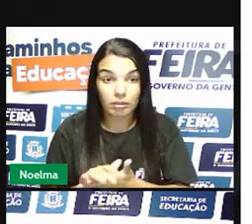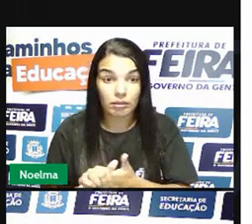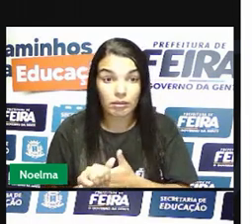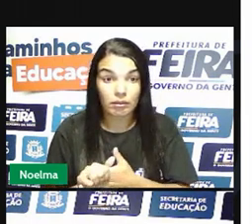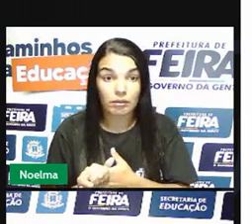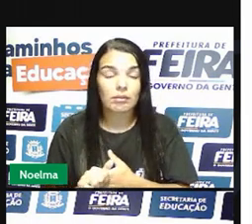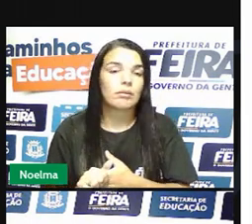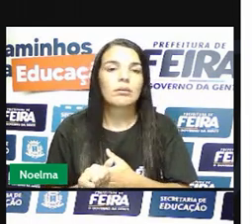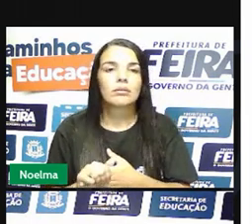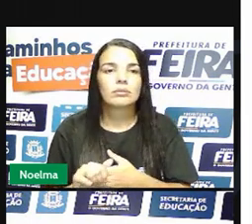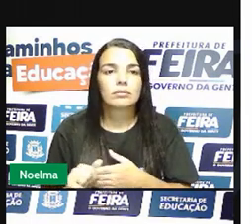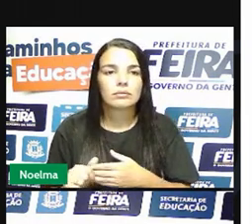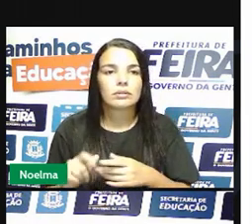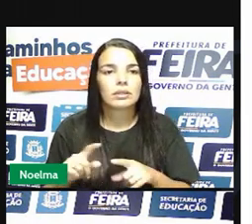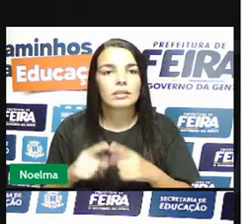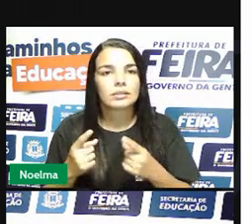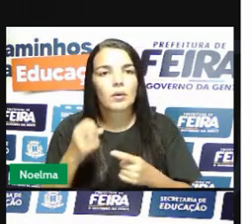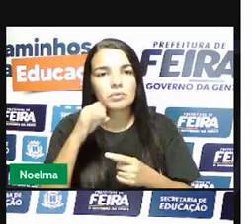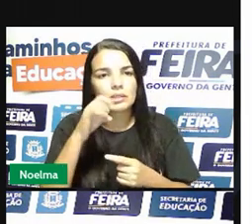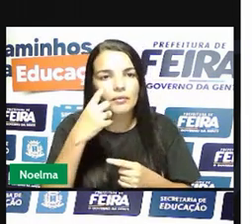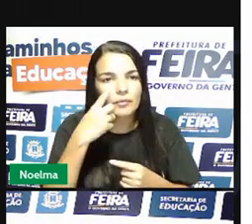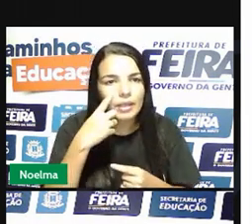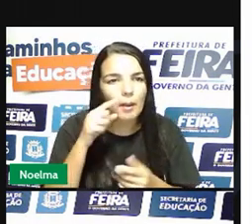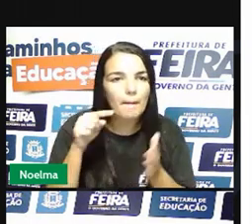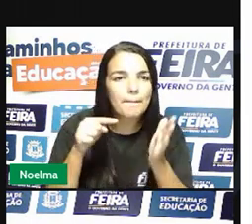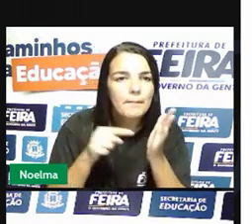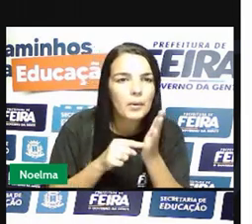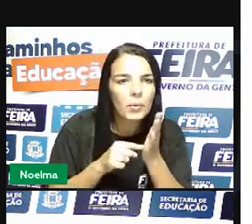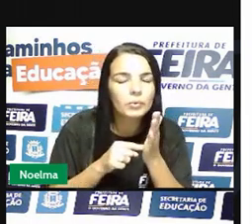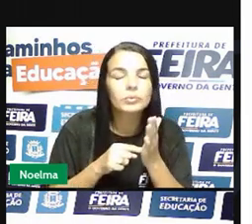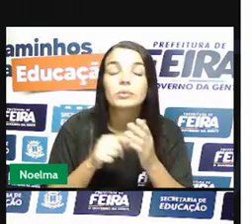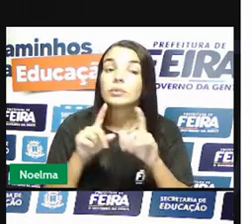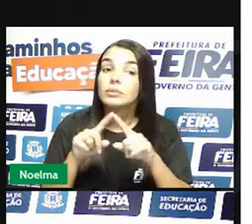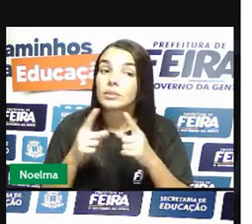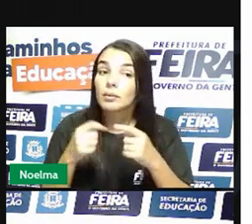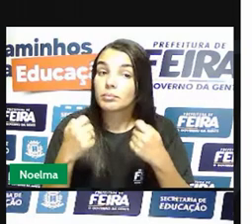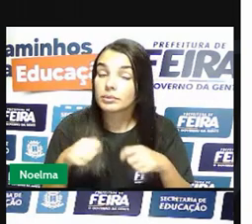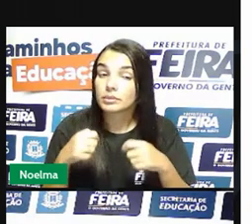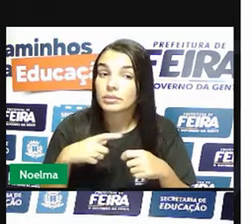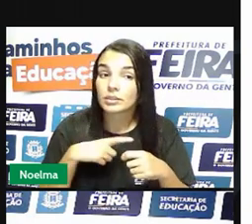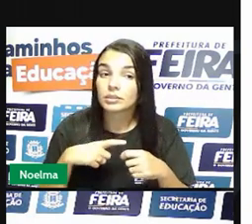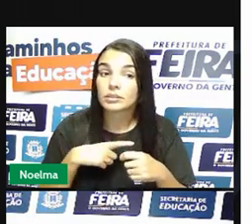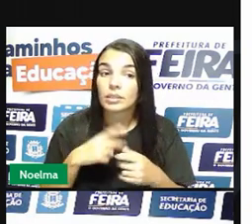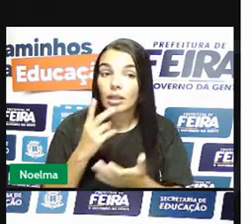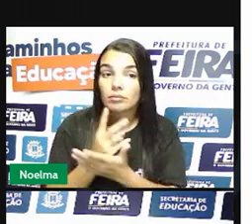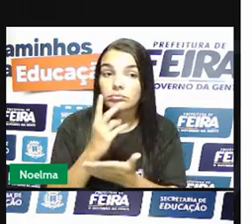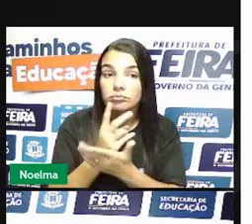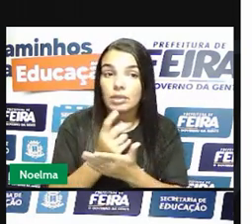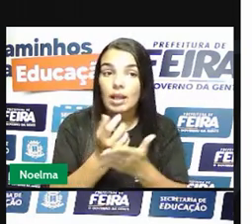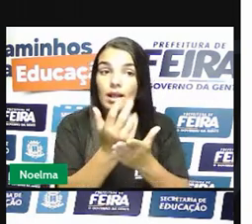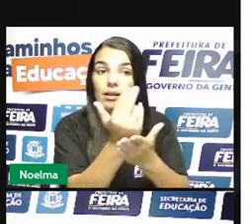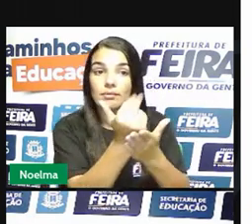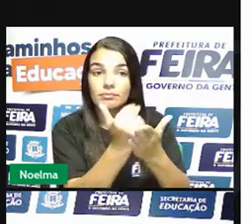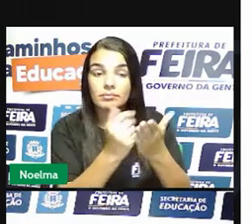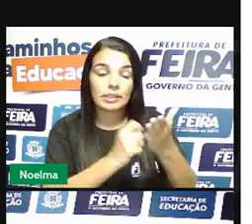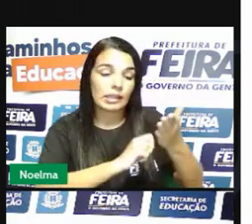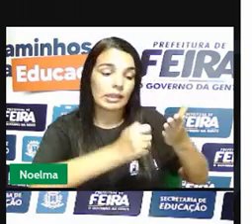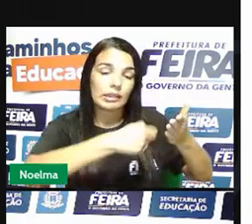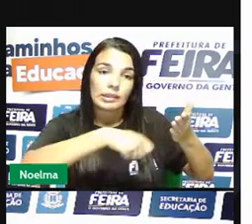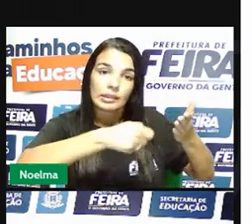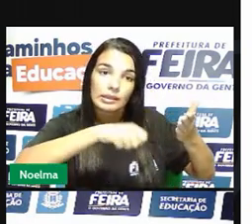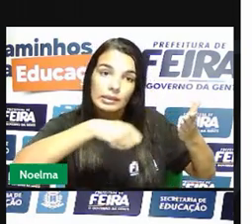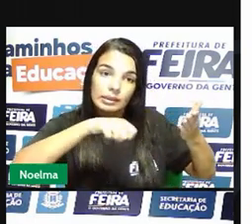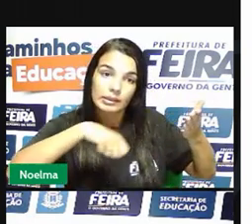finalizaram uma frase, já colocaram um ponto ali. E além também que vocês têm que olhar também a questão da ortografia, né? Se vocês fizeram